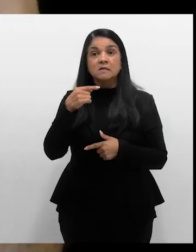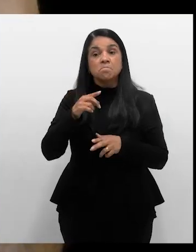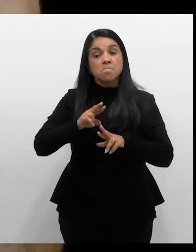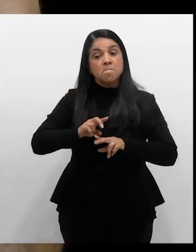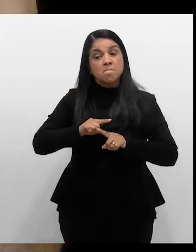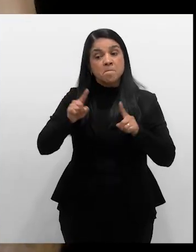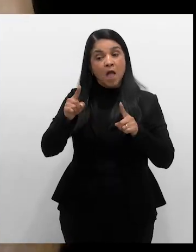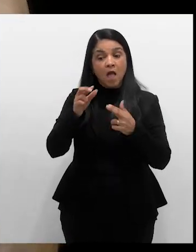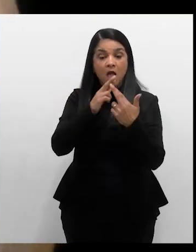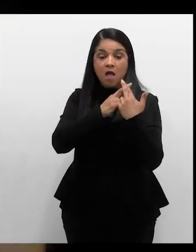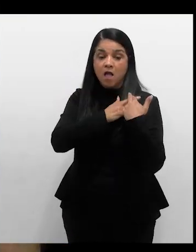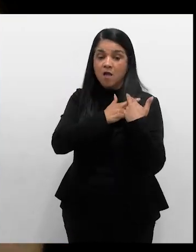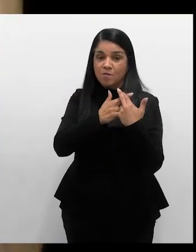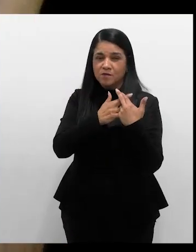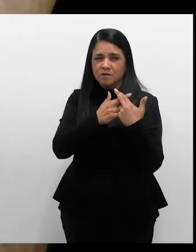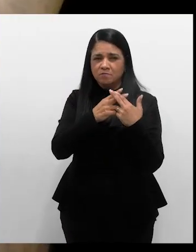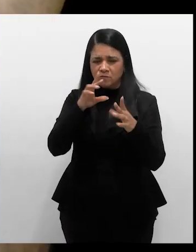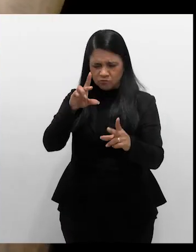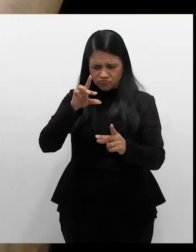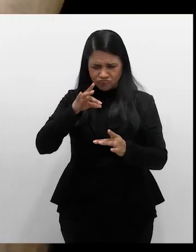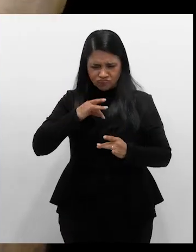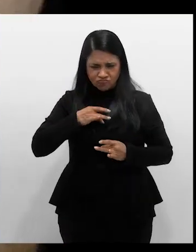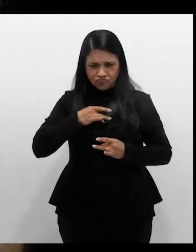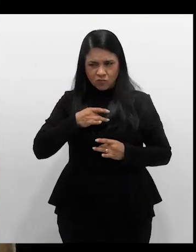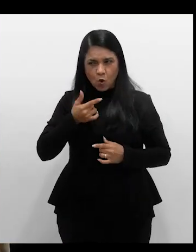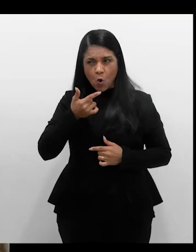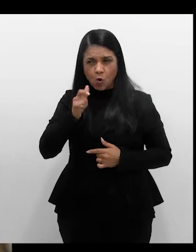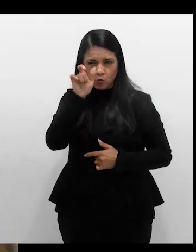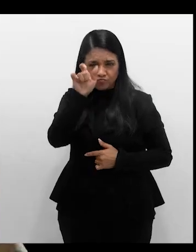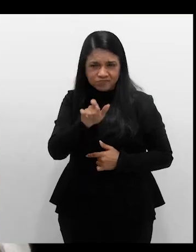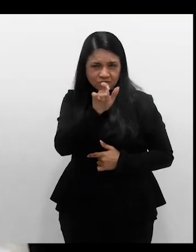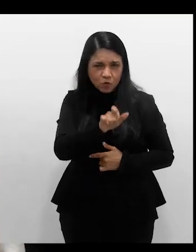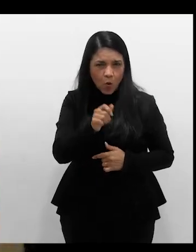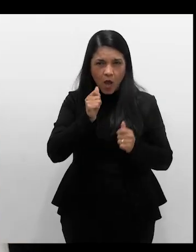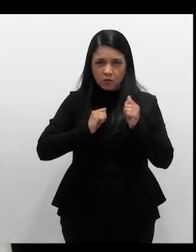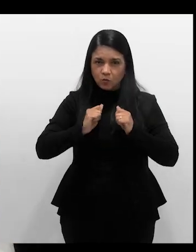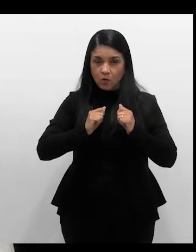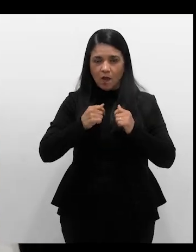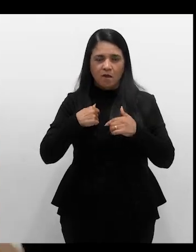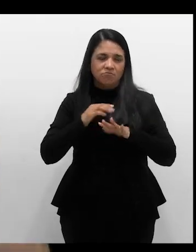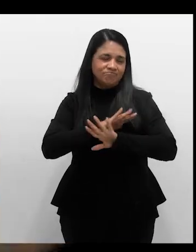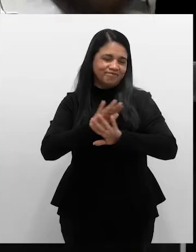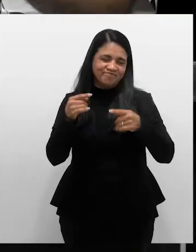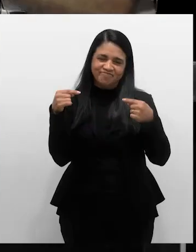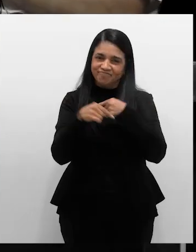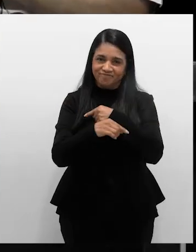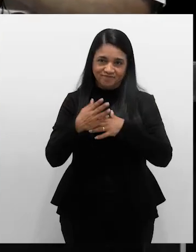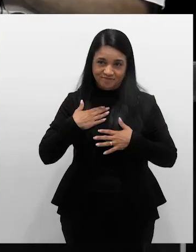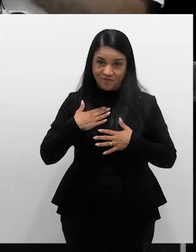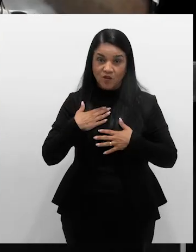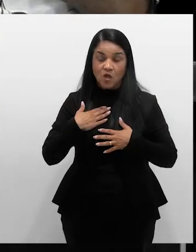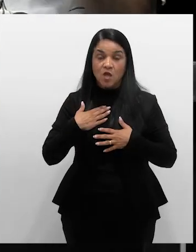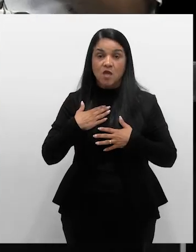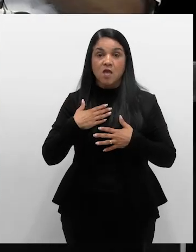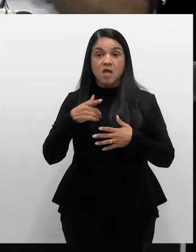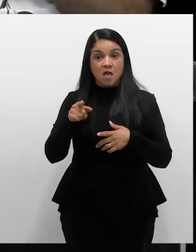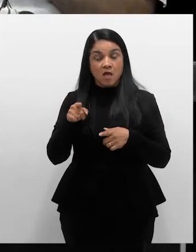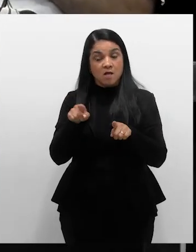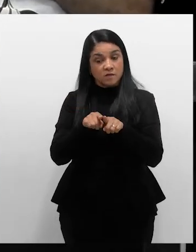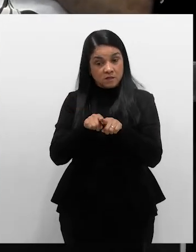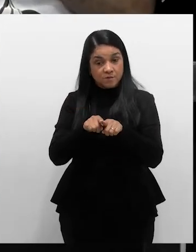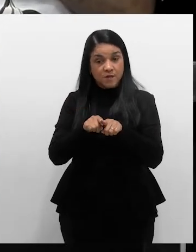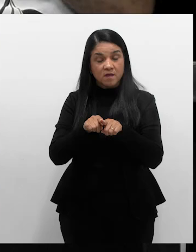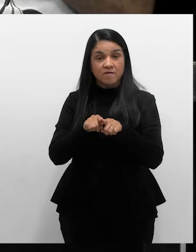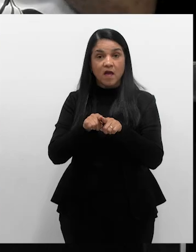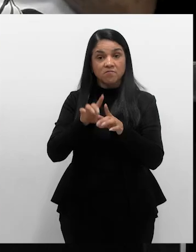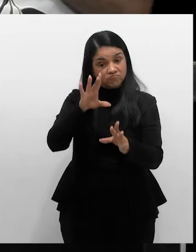na responsabilidade de estou fazendo um personagem que alguém já fez, eu não faço mais nada, porque aí eu vou fazer o meu... E você vai lá também